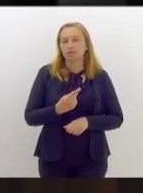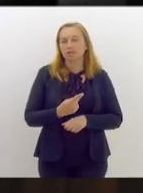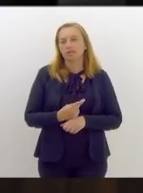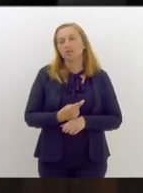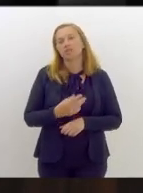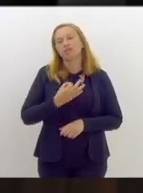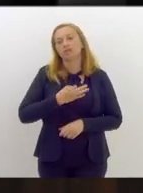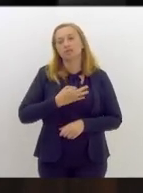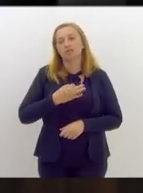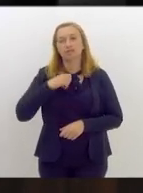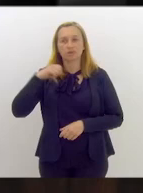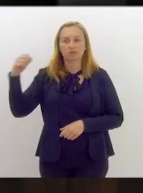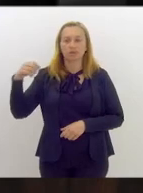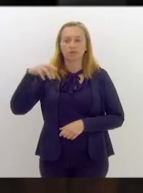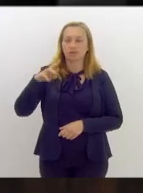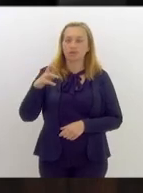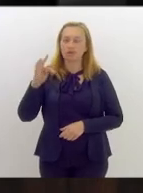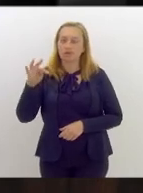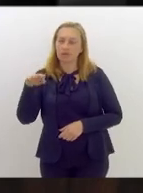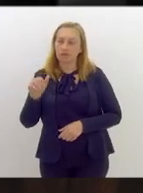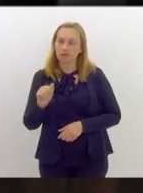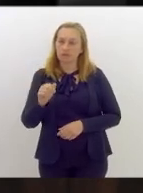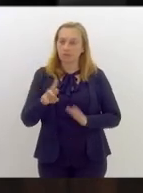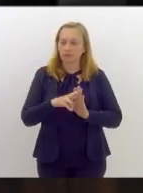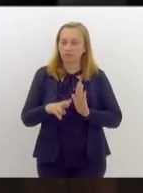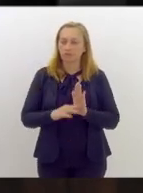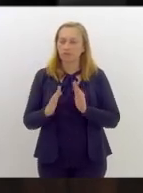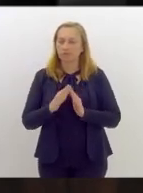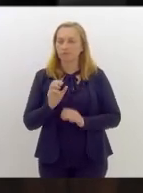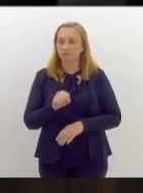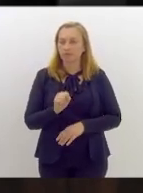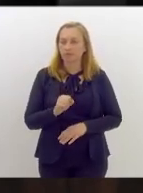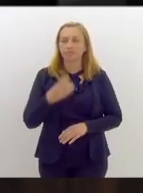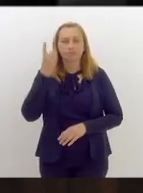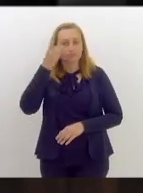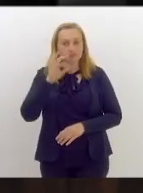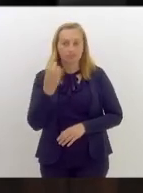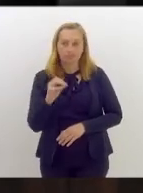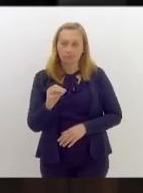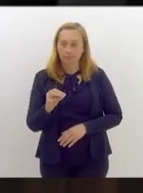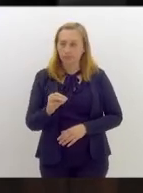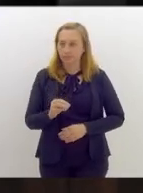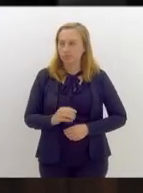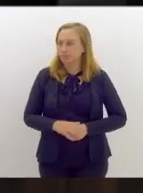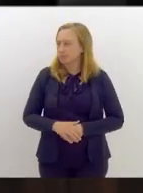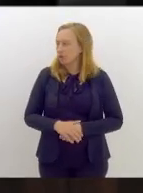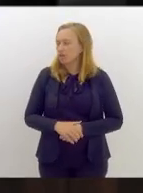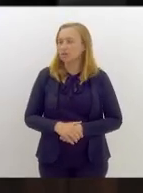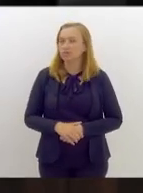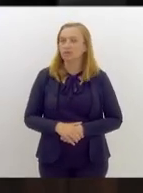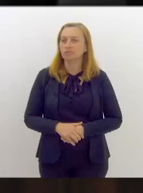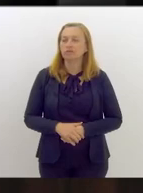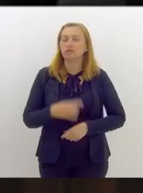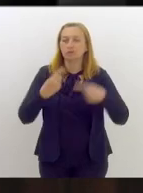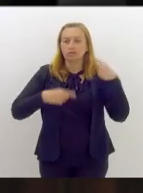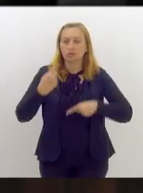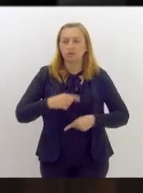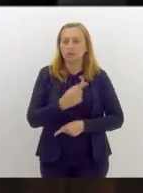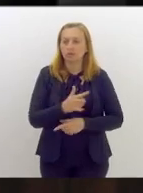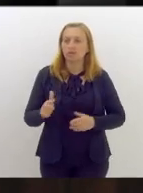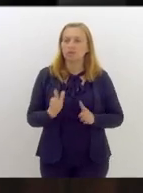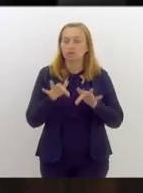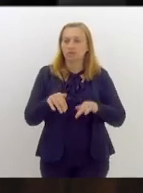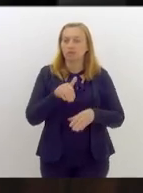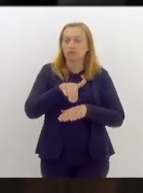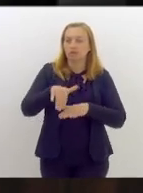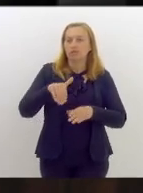Gabriel Miranda Peçanha, da Comissão de Normas e Proposições Externas favorável, deputado Tiago Pampulha. Em discussão, não havendo ninguém queira discutir, encerrada a discussão, em